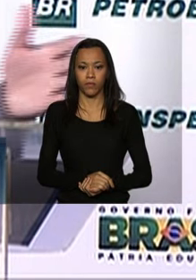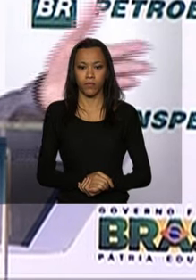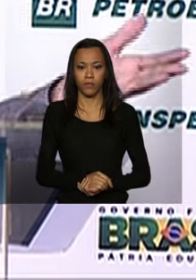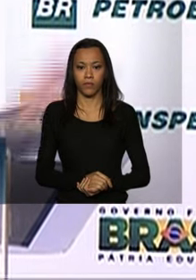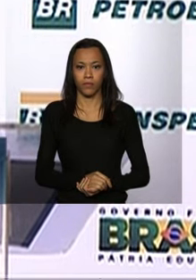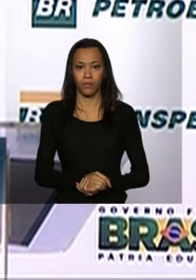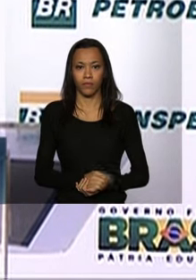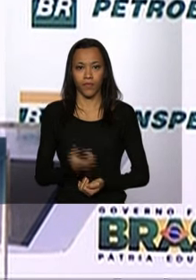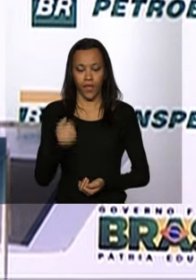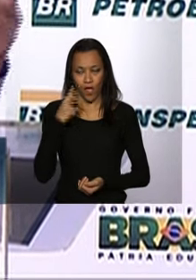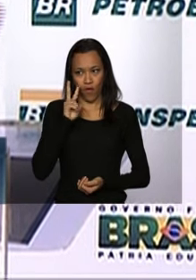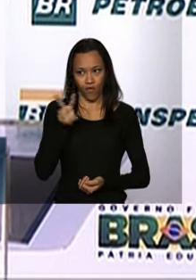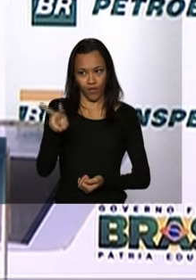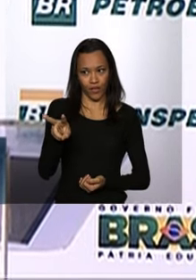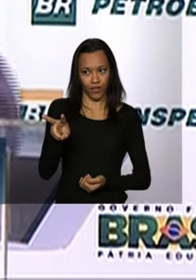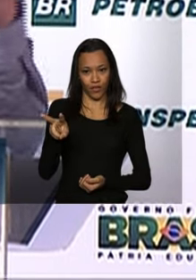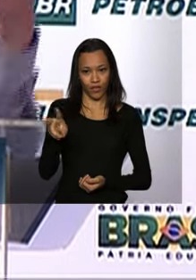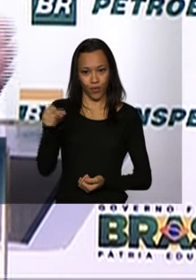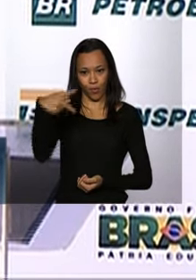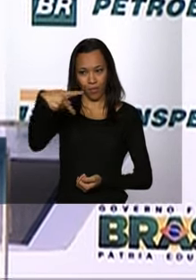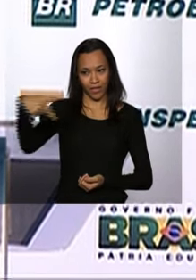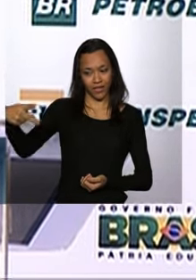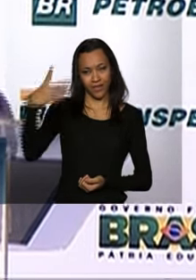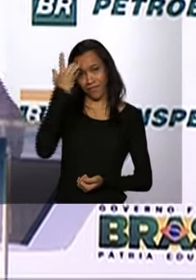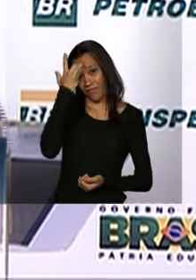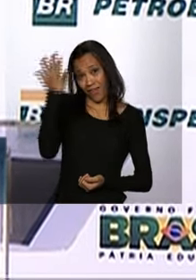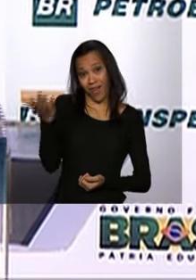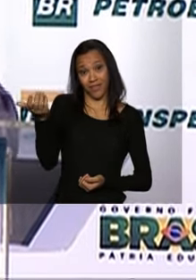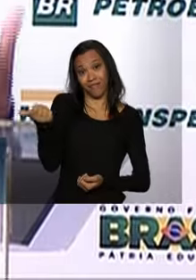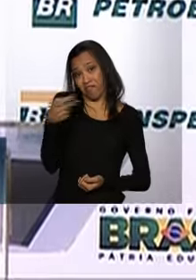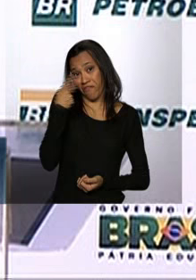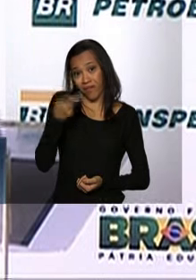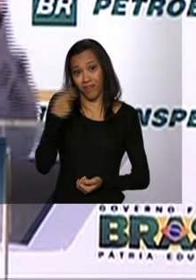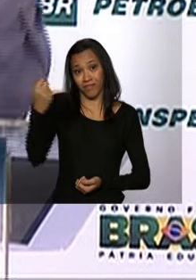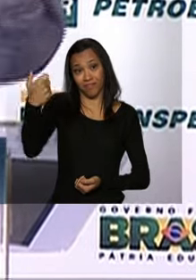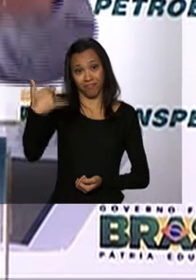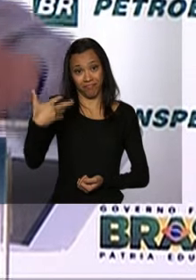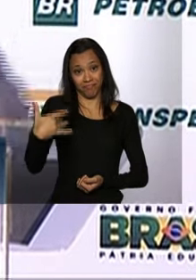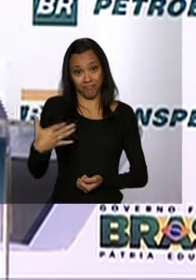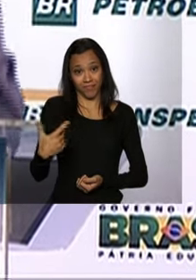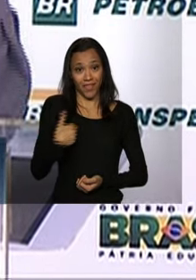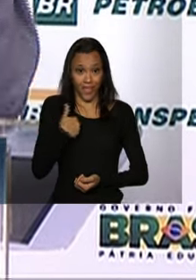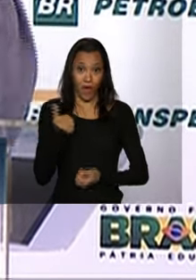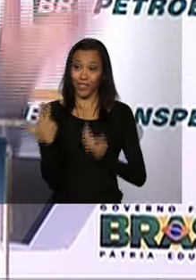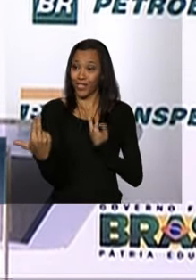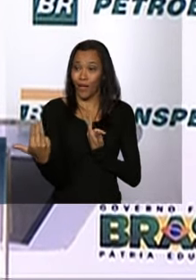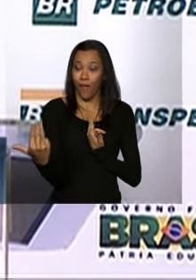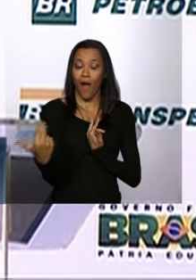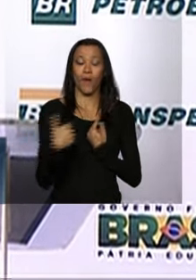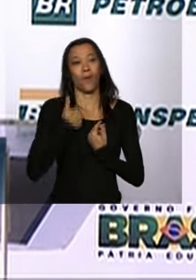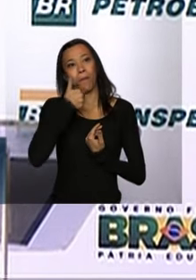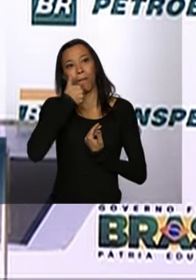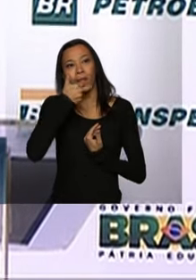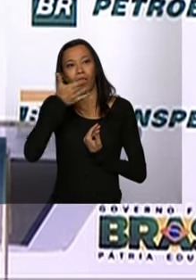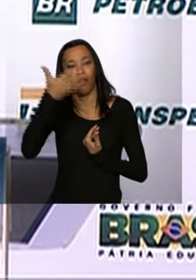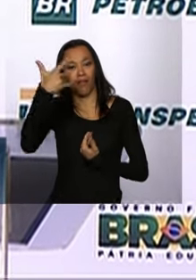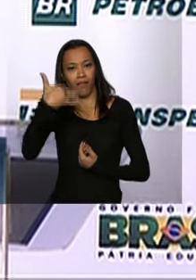Eu vejo o presidente falando de DPS tão fácil que eu pensei que ia ter a mesma desenvoltura, mas eu chego lá.